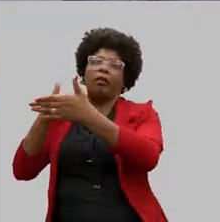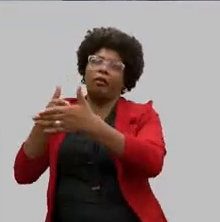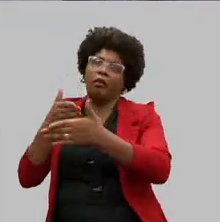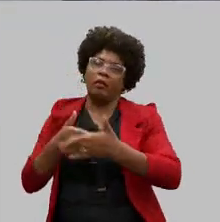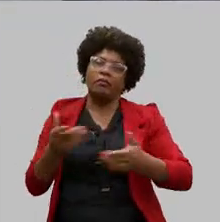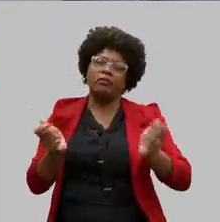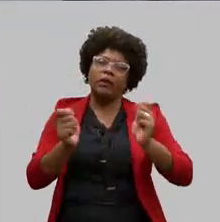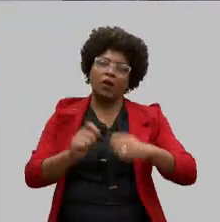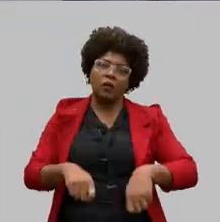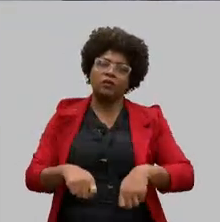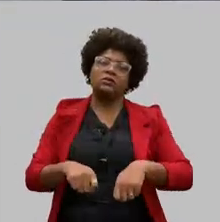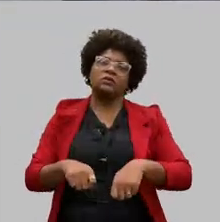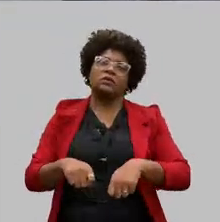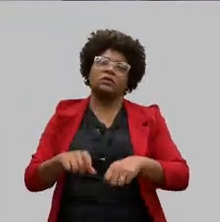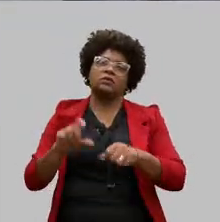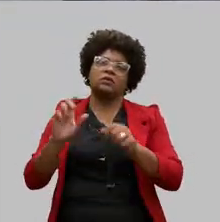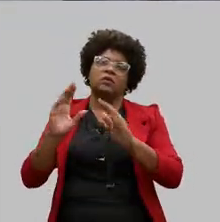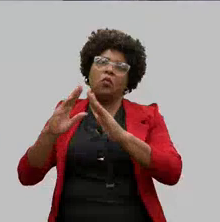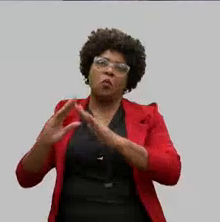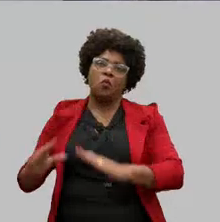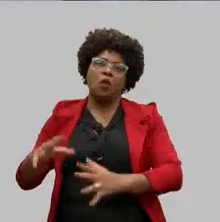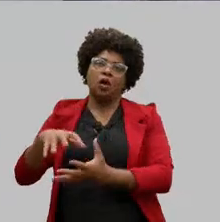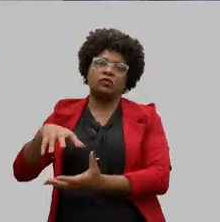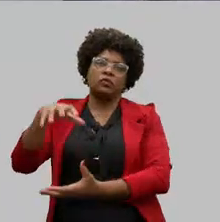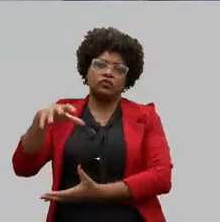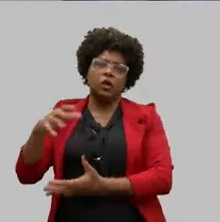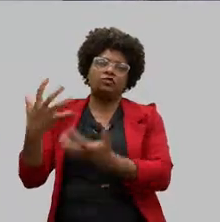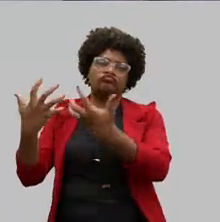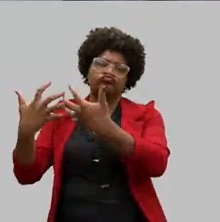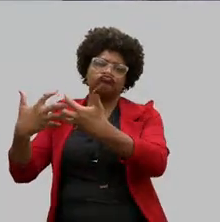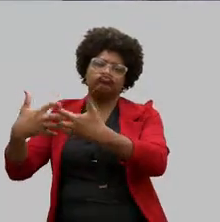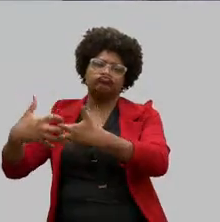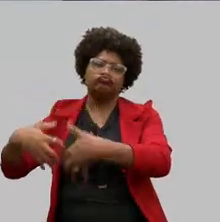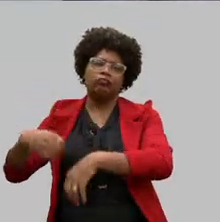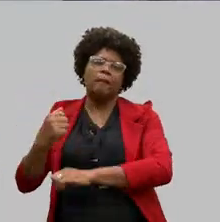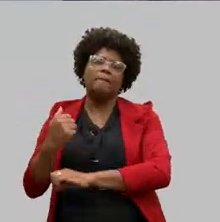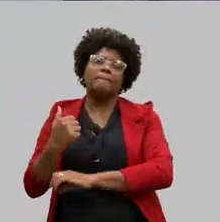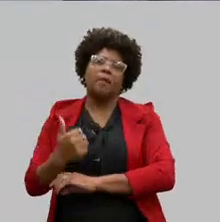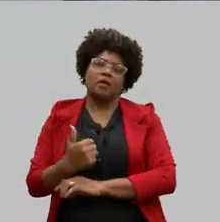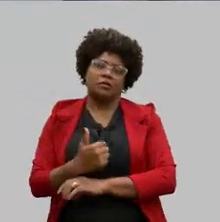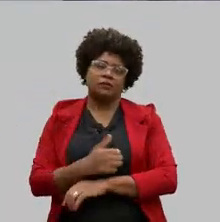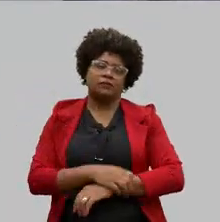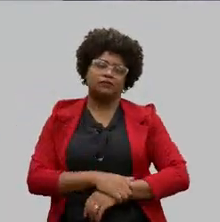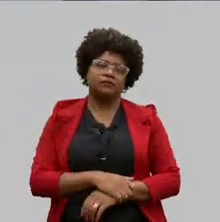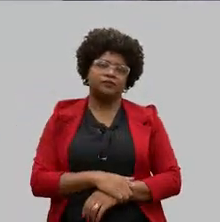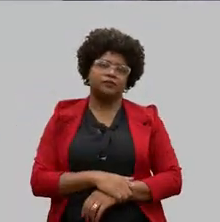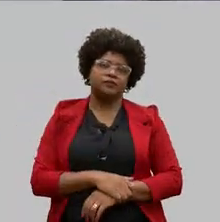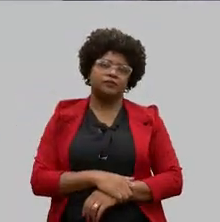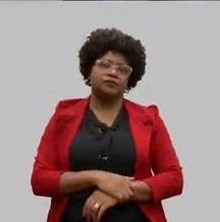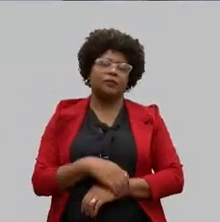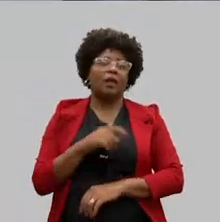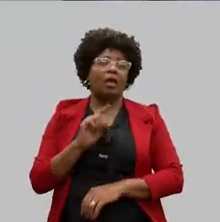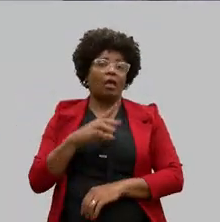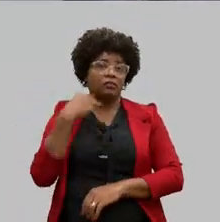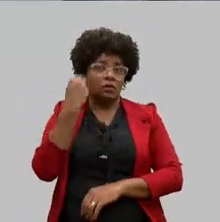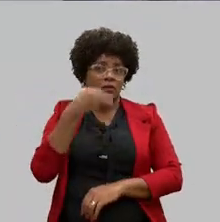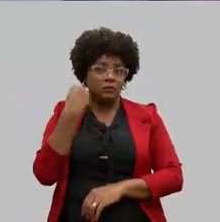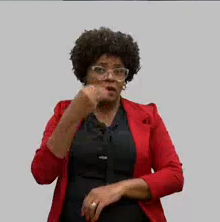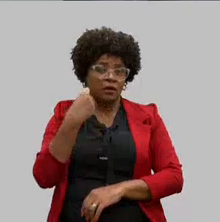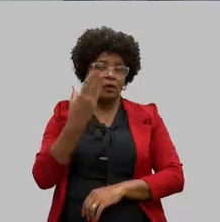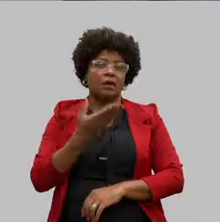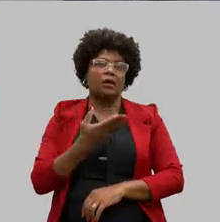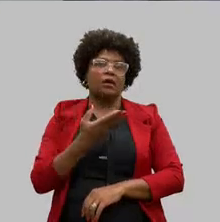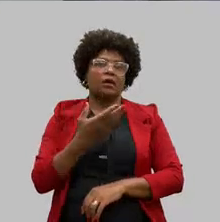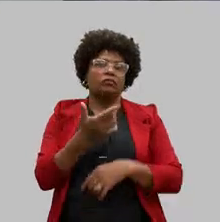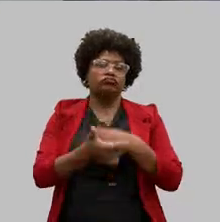casas possam funcionar na sua plenitude então em razão dessa experiência e dessa proximidade de um trabalho